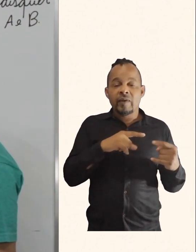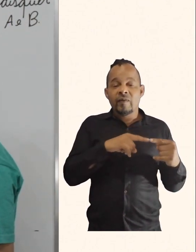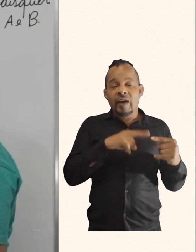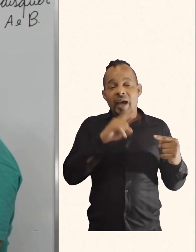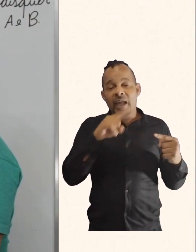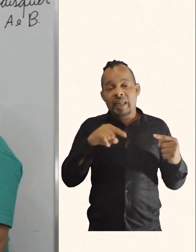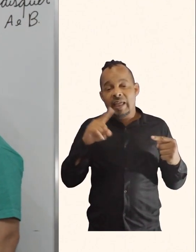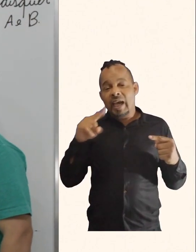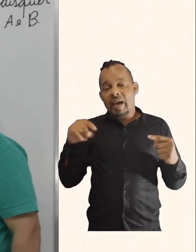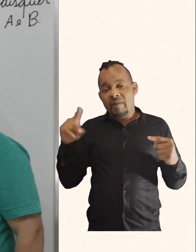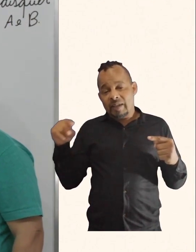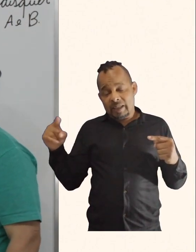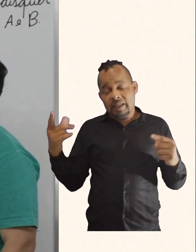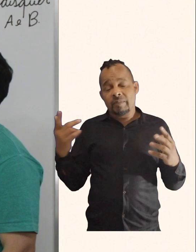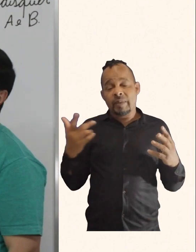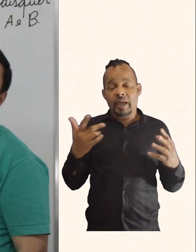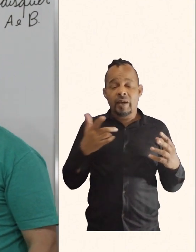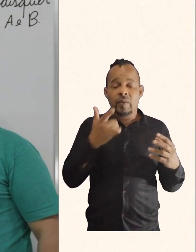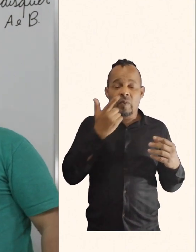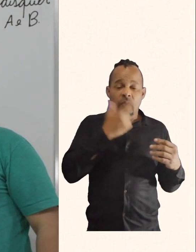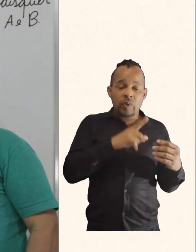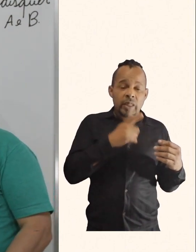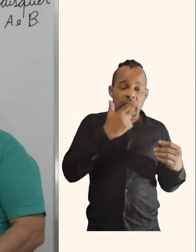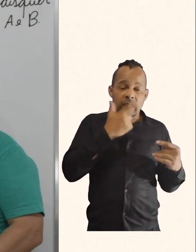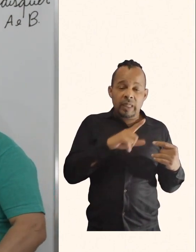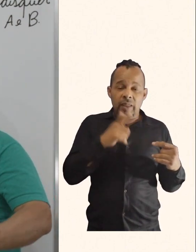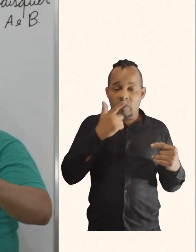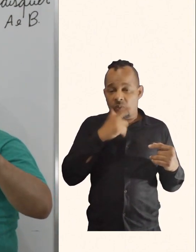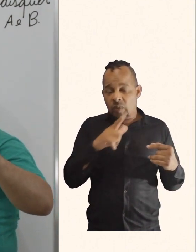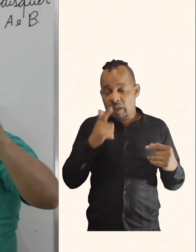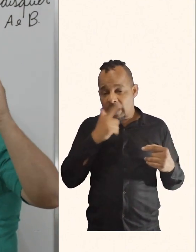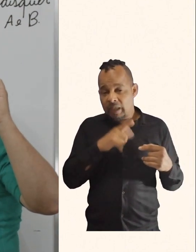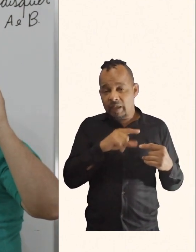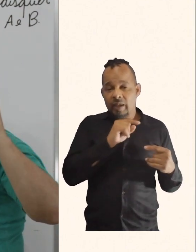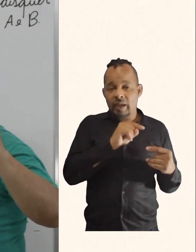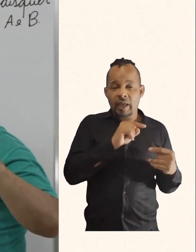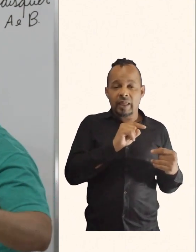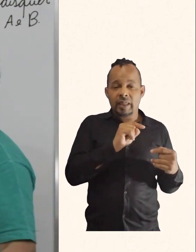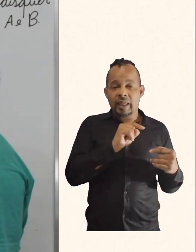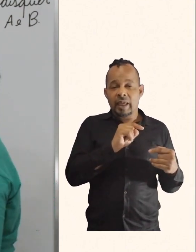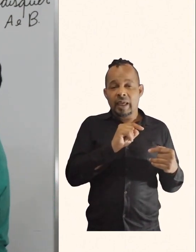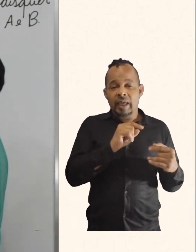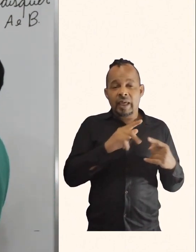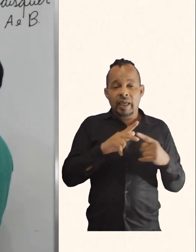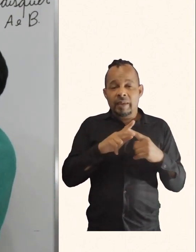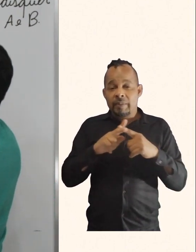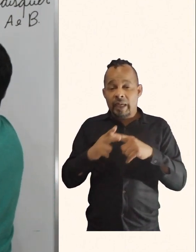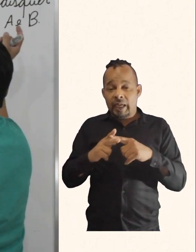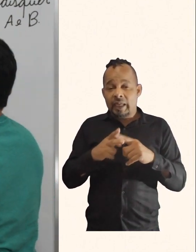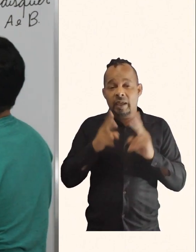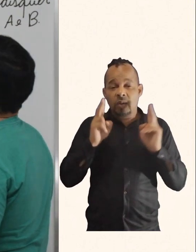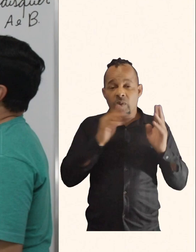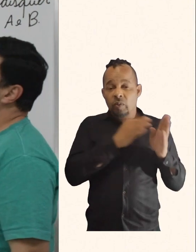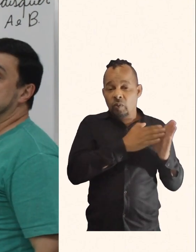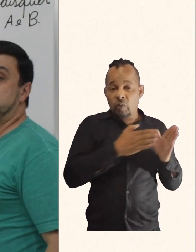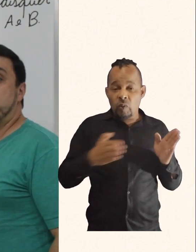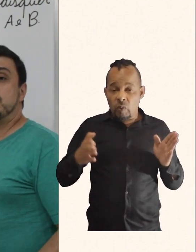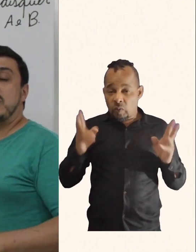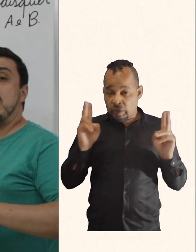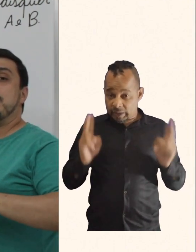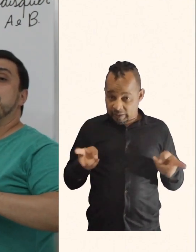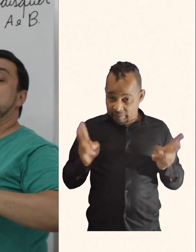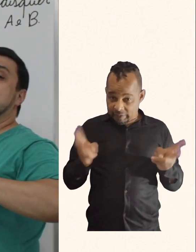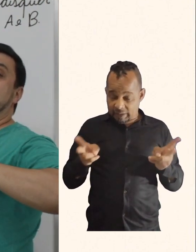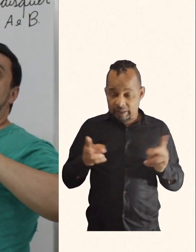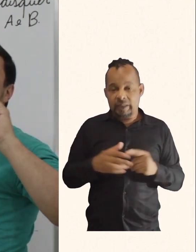do sistema, para que a nossa energia mecânica se conserve. Beleza? Então vamos tomar dois